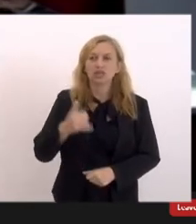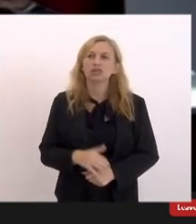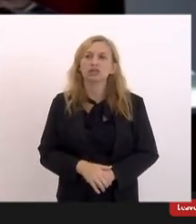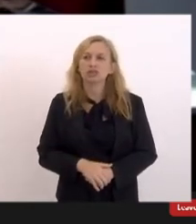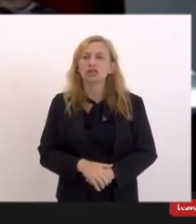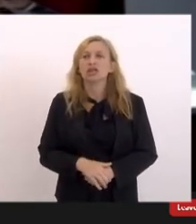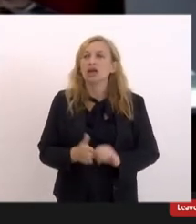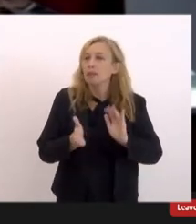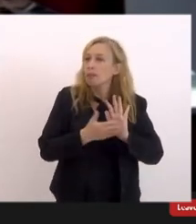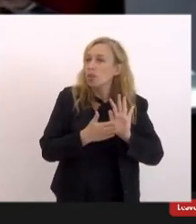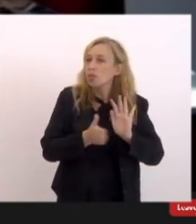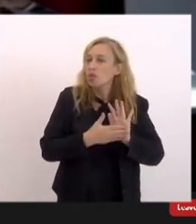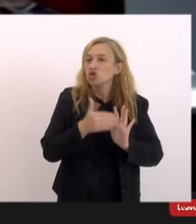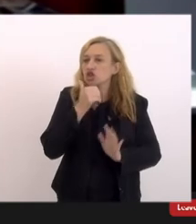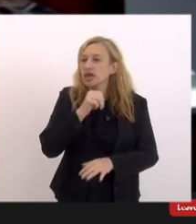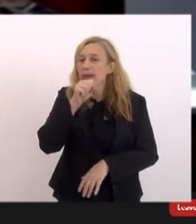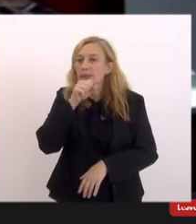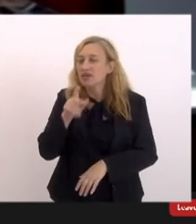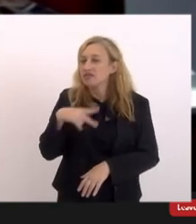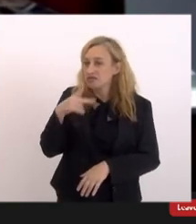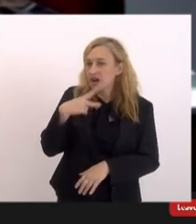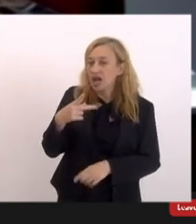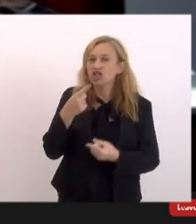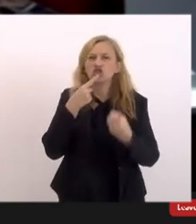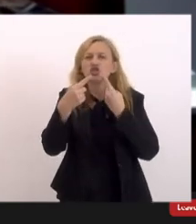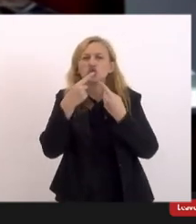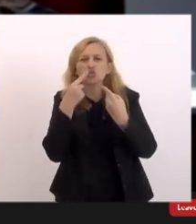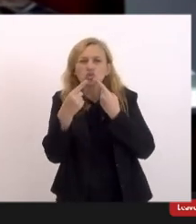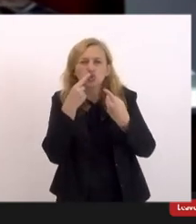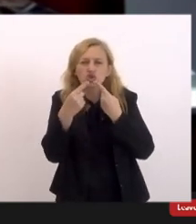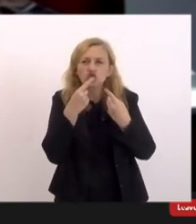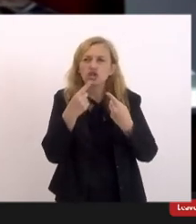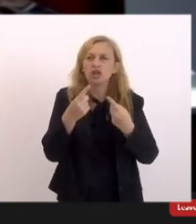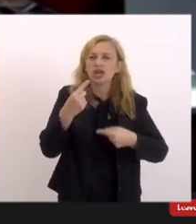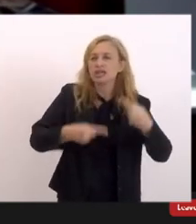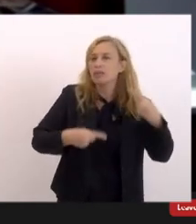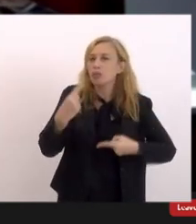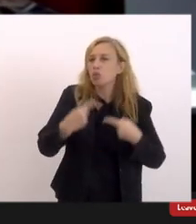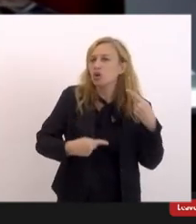essa proposta que a mãe traz, né, de discutir essa política